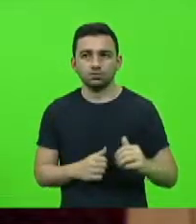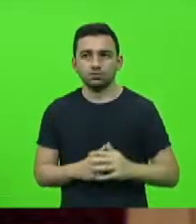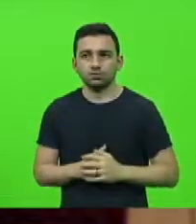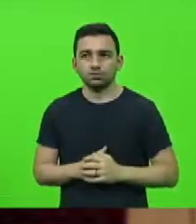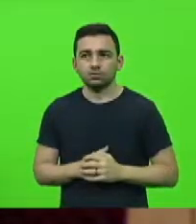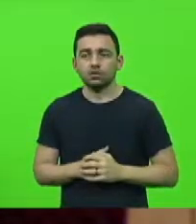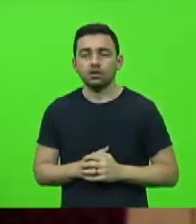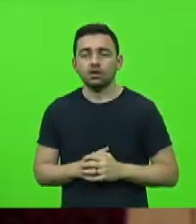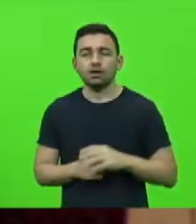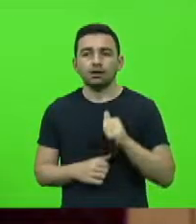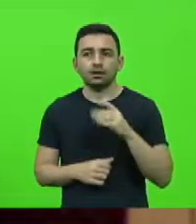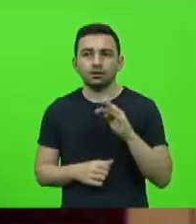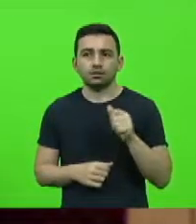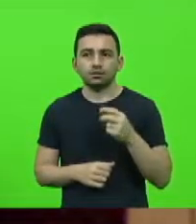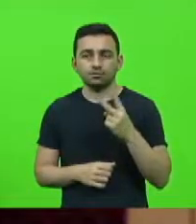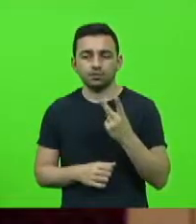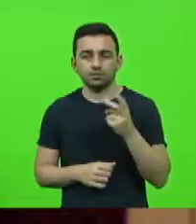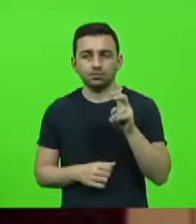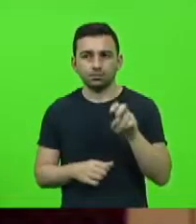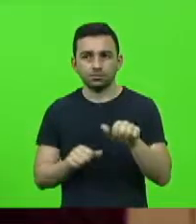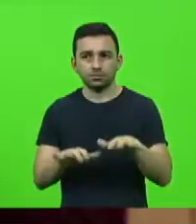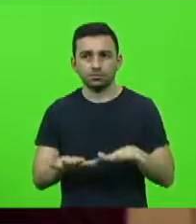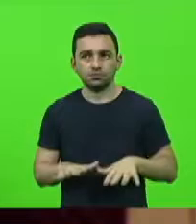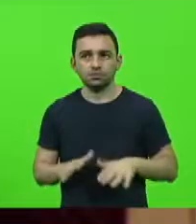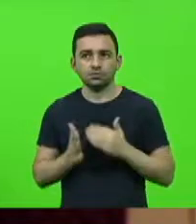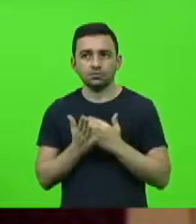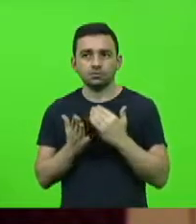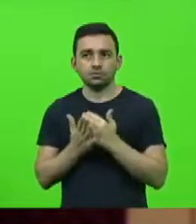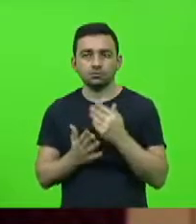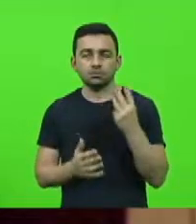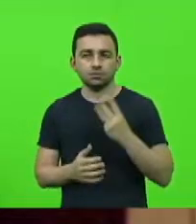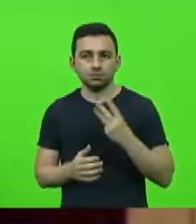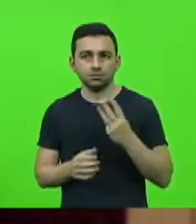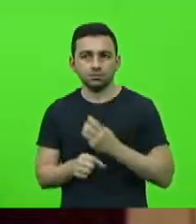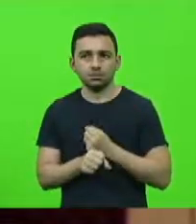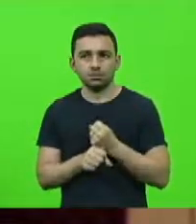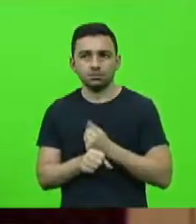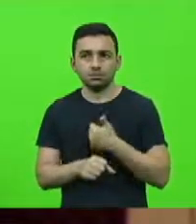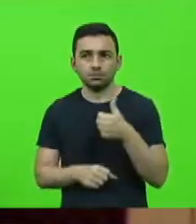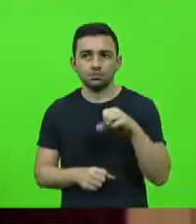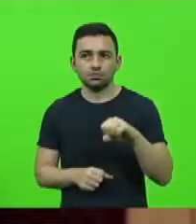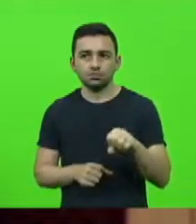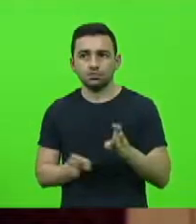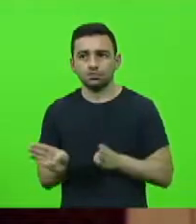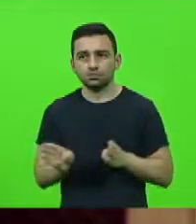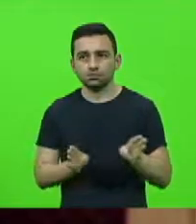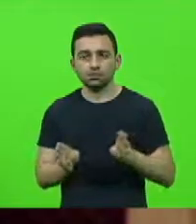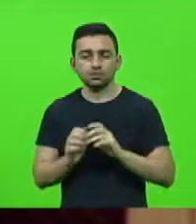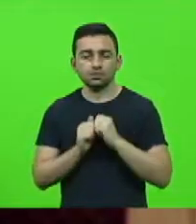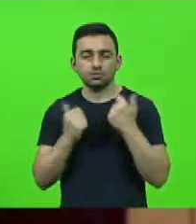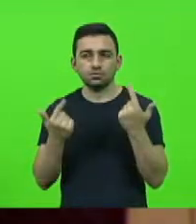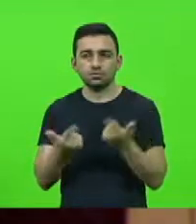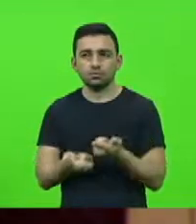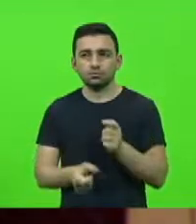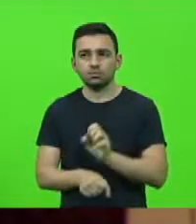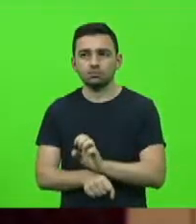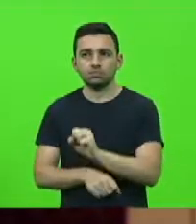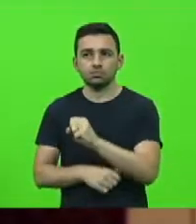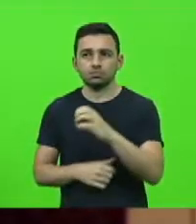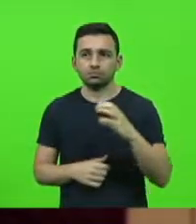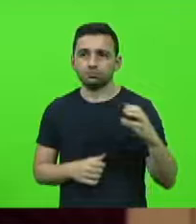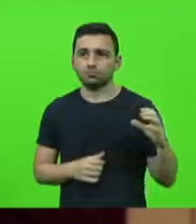Ata da 25ª sessão extraordinária da 3ª sessão legislativa da 19ª legislatura da Assembleia Legislativa do Estado de Santa